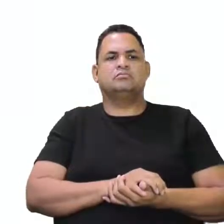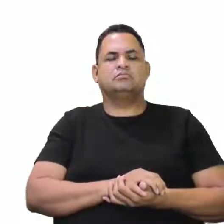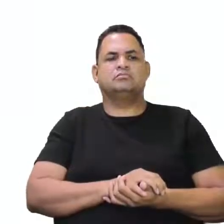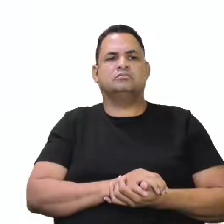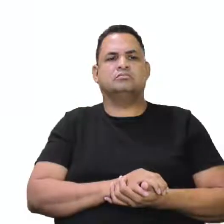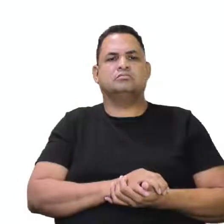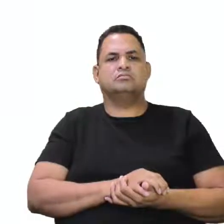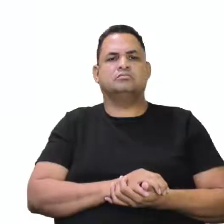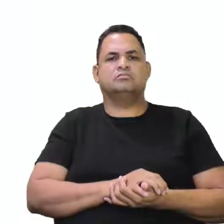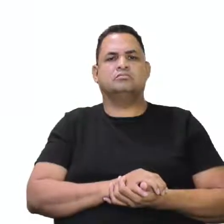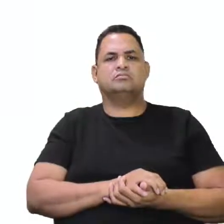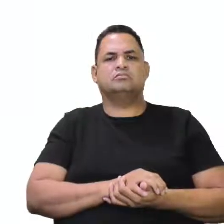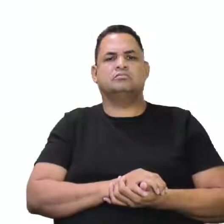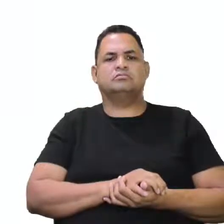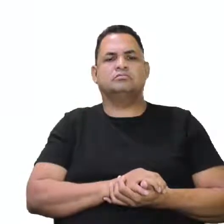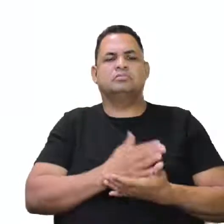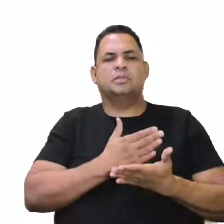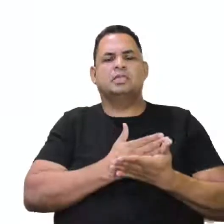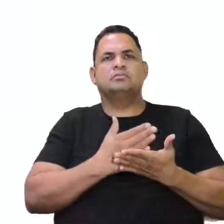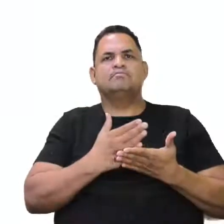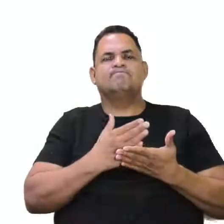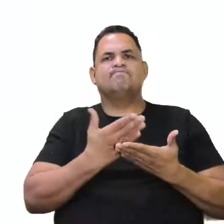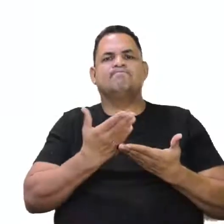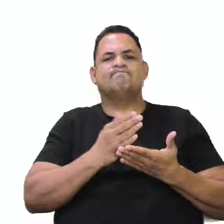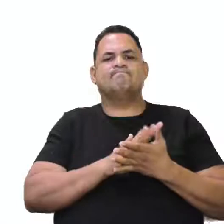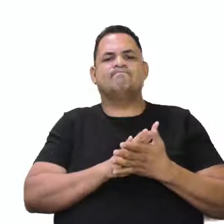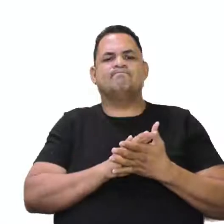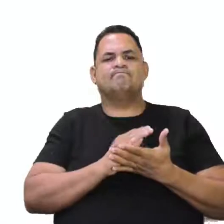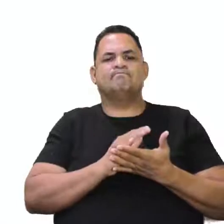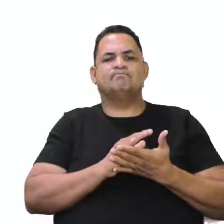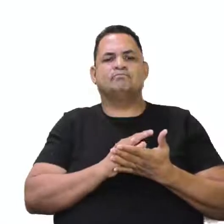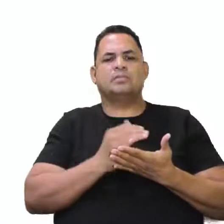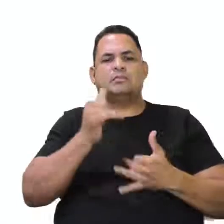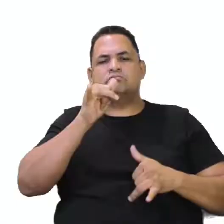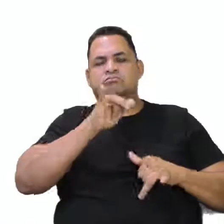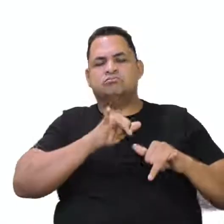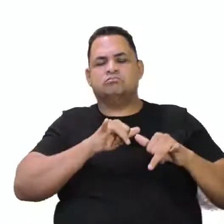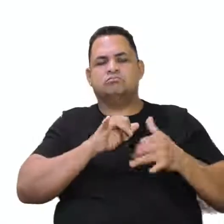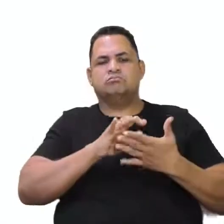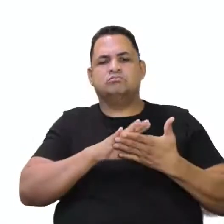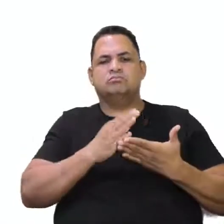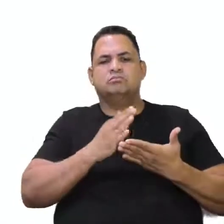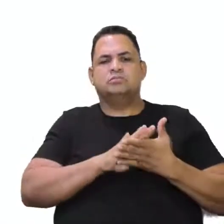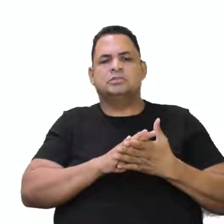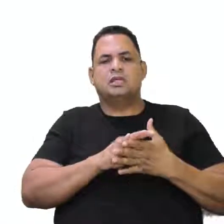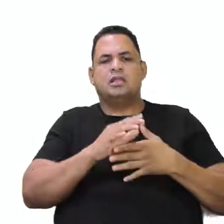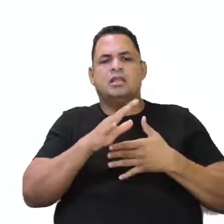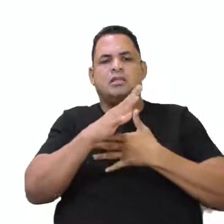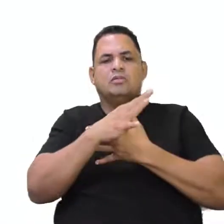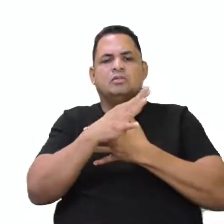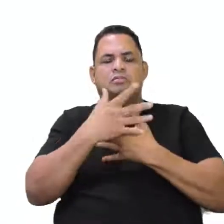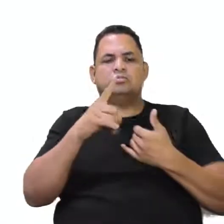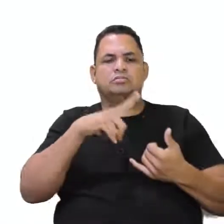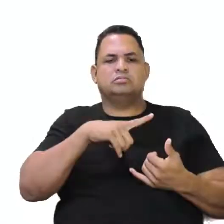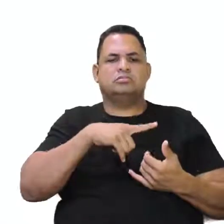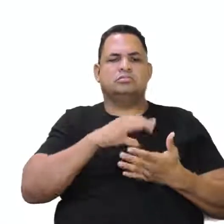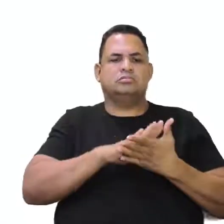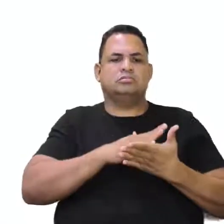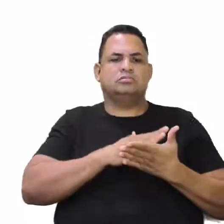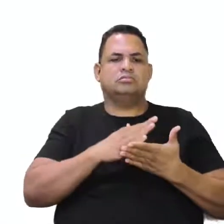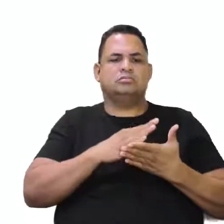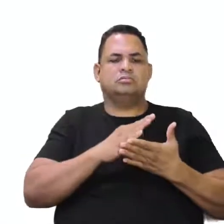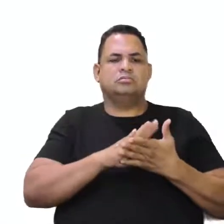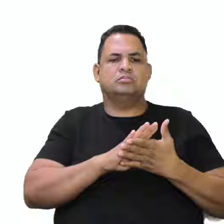como é que fala? De um princípio ativo. Aqui a gente está mostrando aqui a borboletinha, mas existem